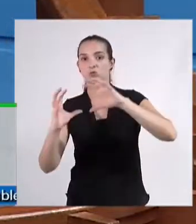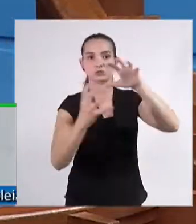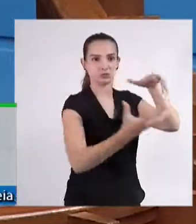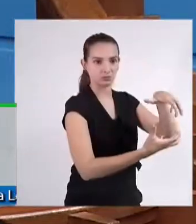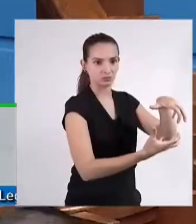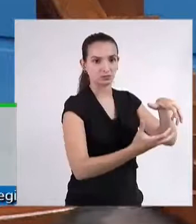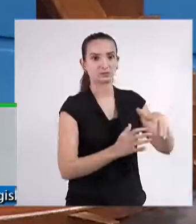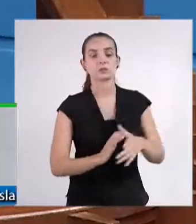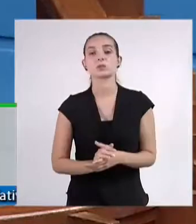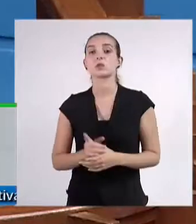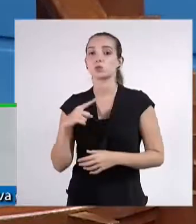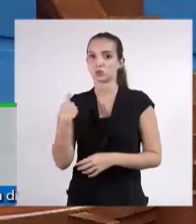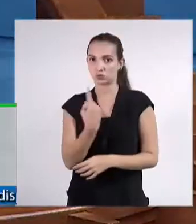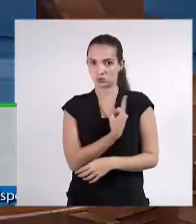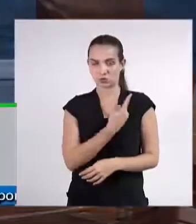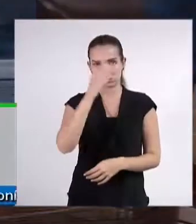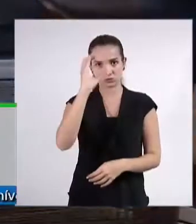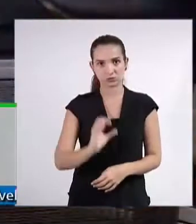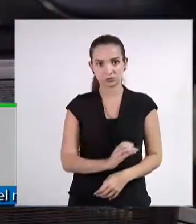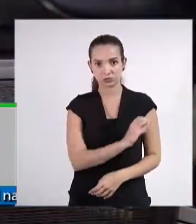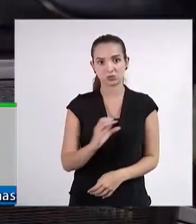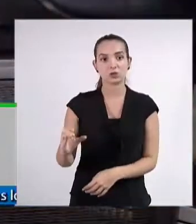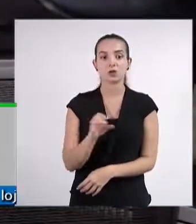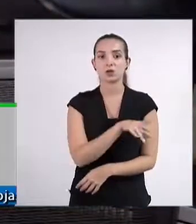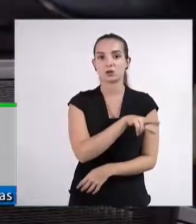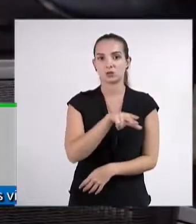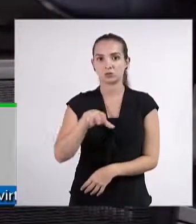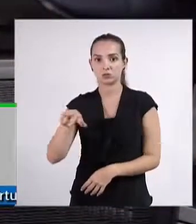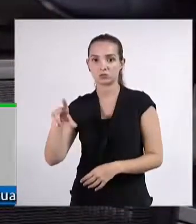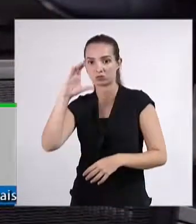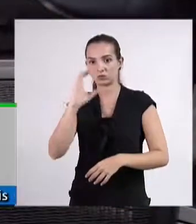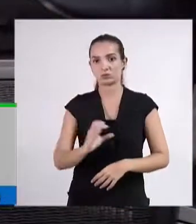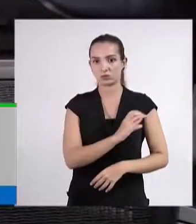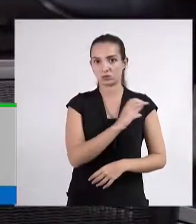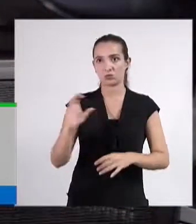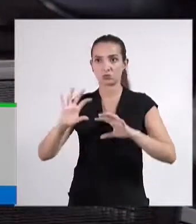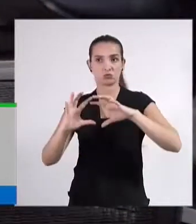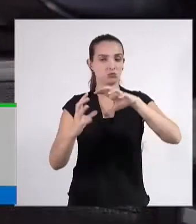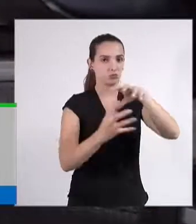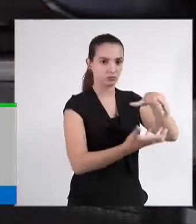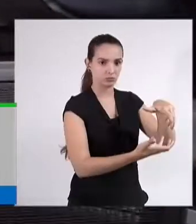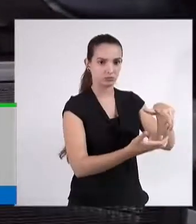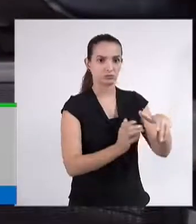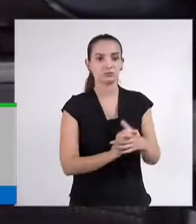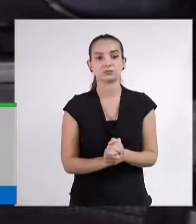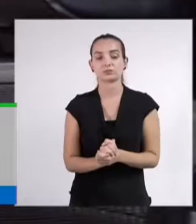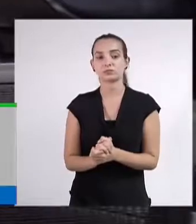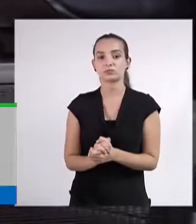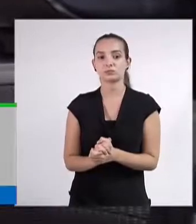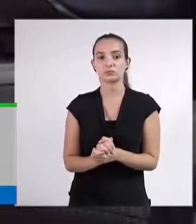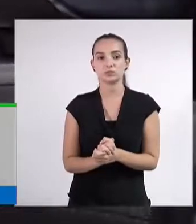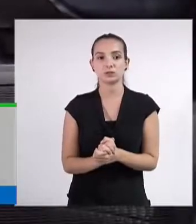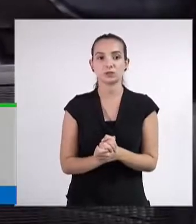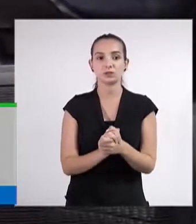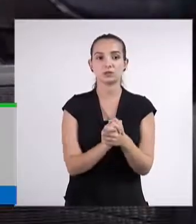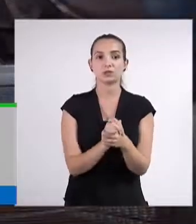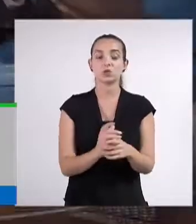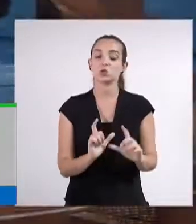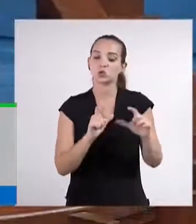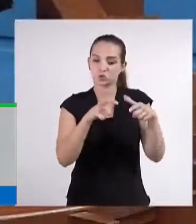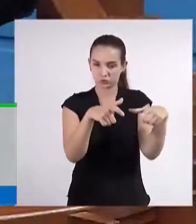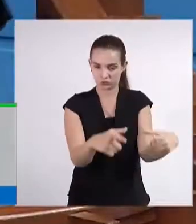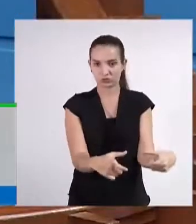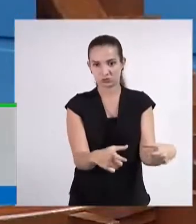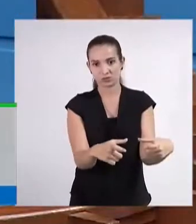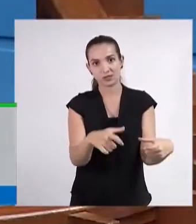Então, nós, católicos, nós somos irmãos dos católicos do mundo inteiro. E na região amazônica, que